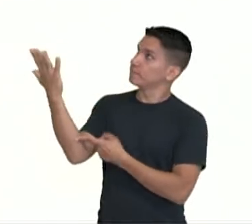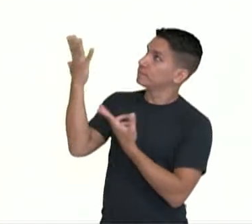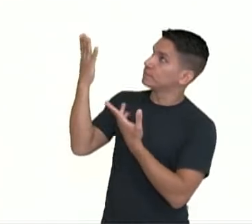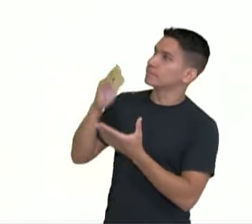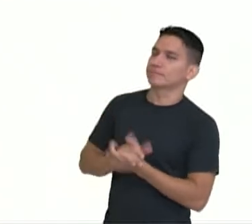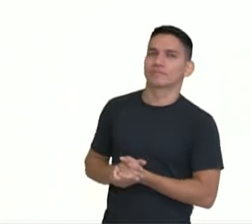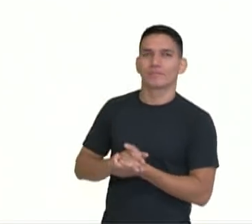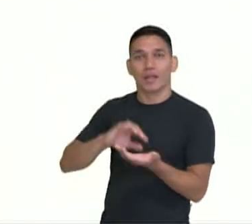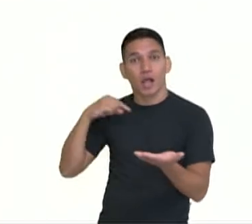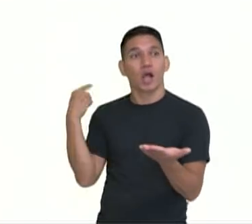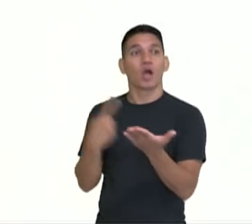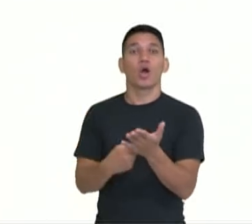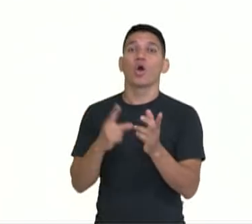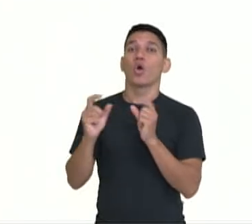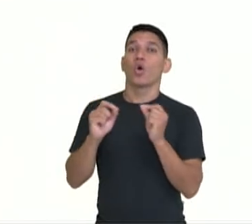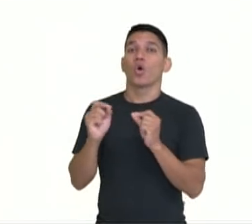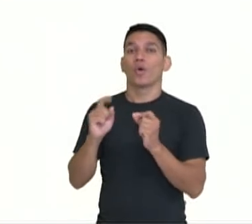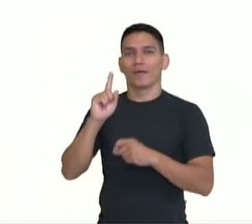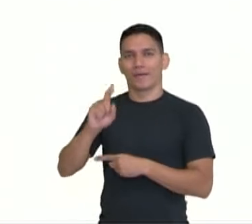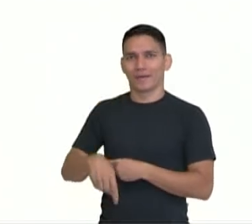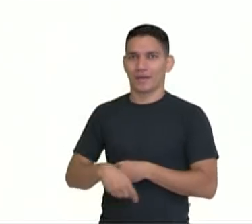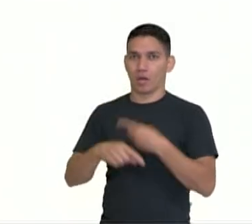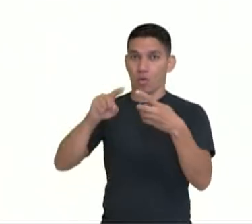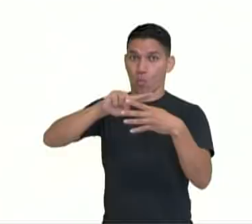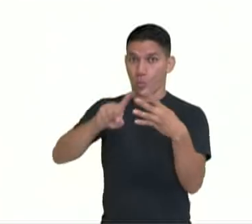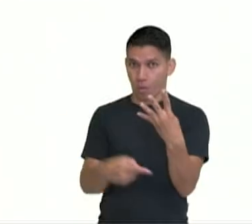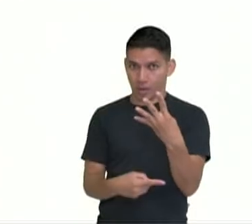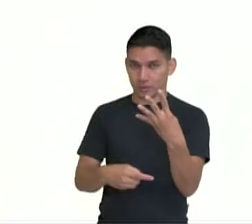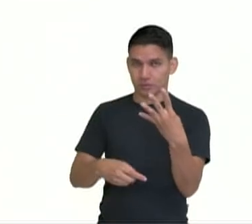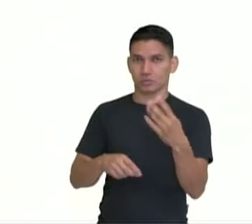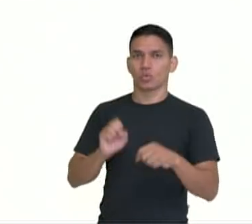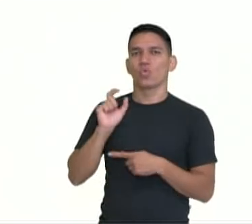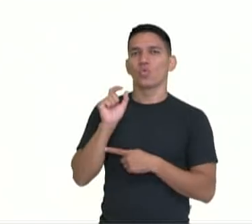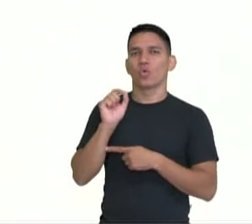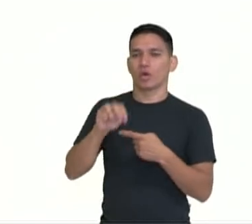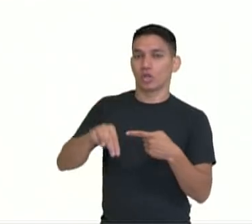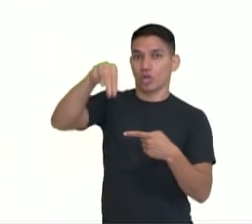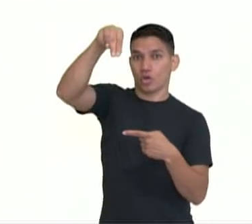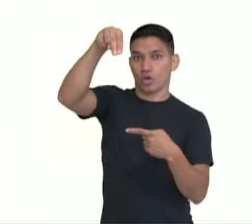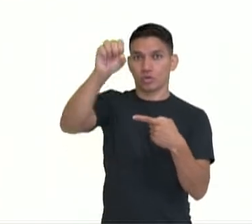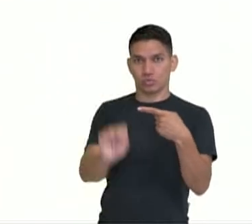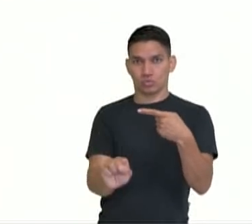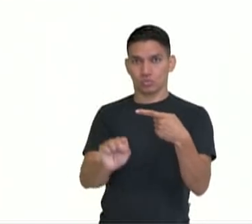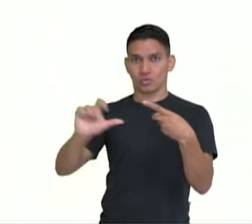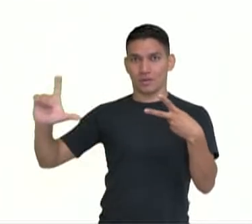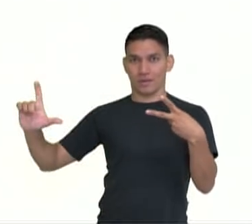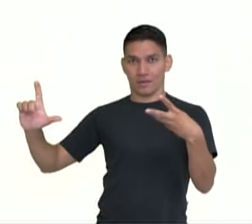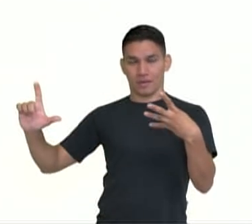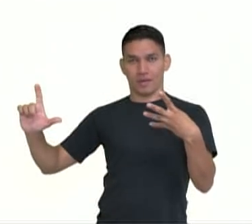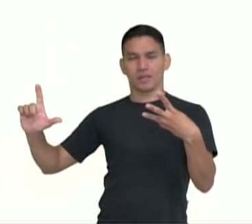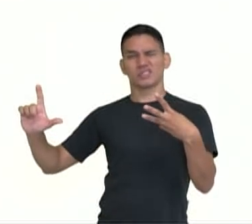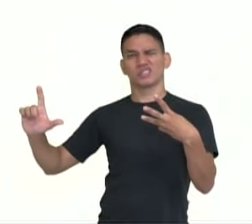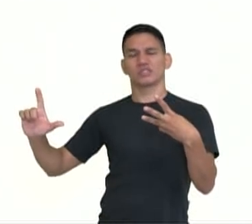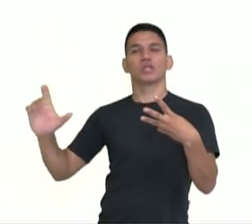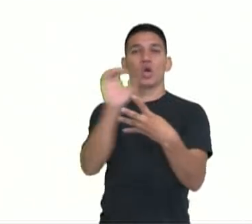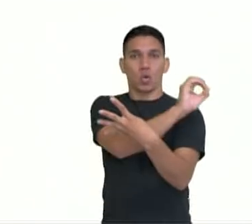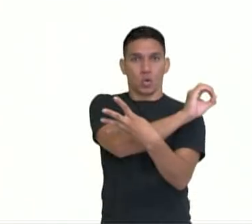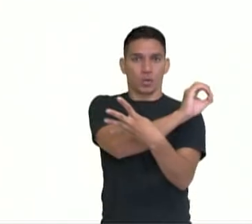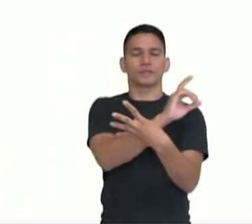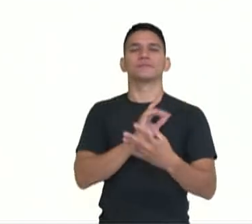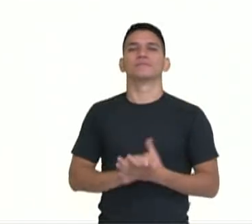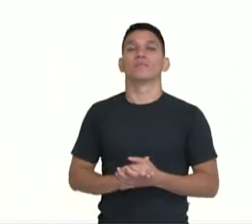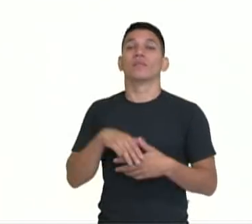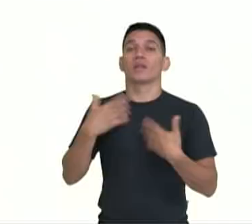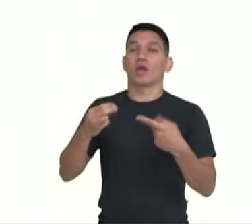estabelece então os pontos cardeais, que são 4, o norte, o sul, o leste e o oeste. Então,